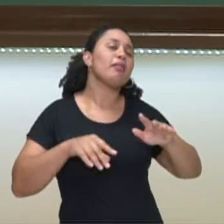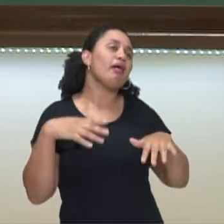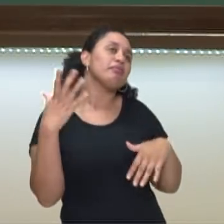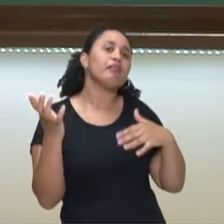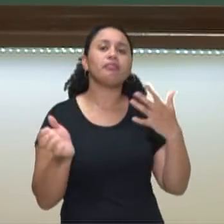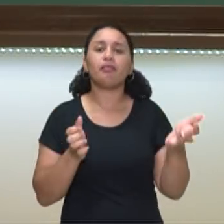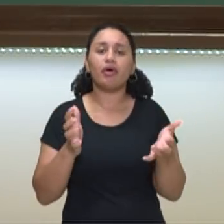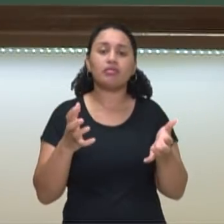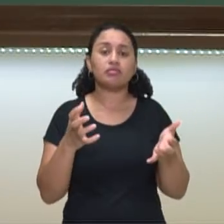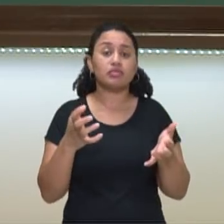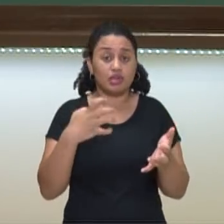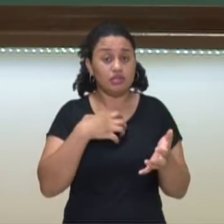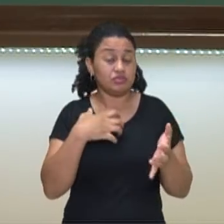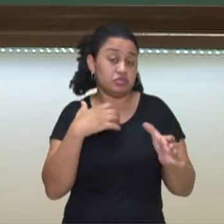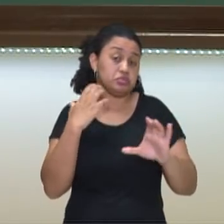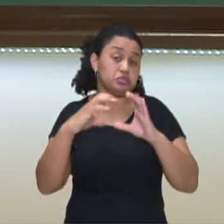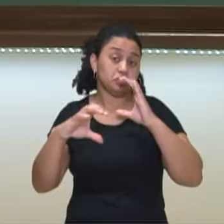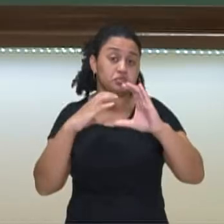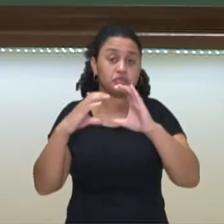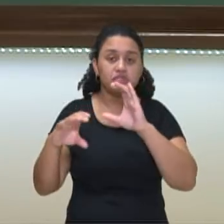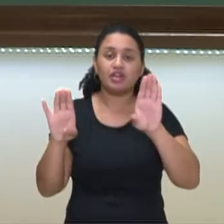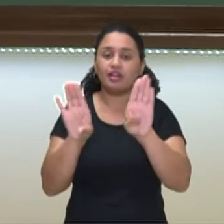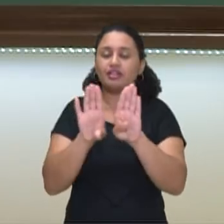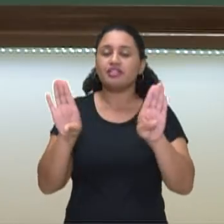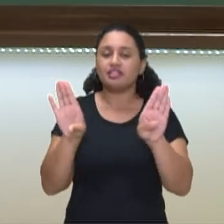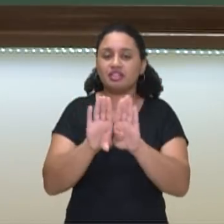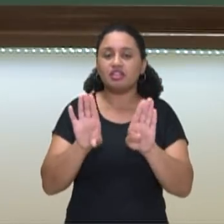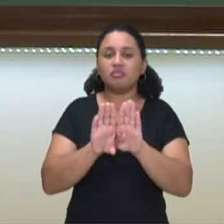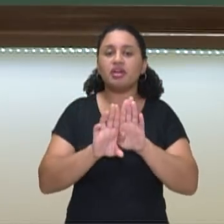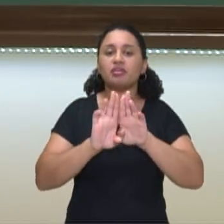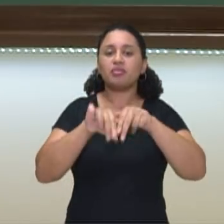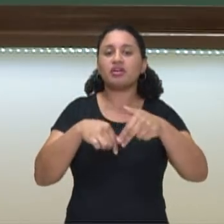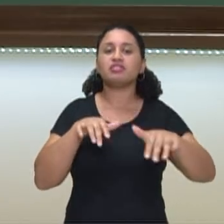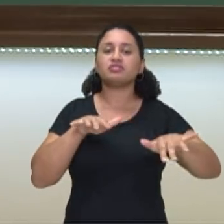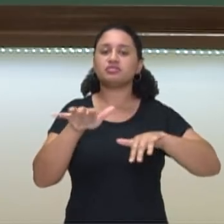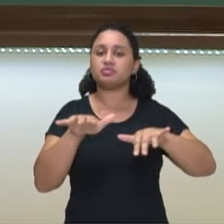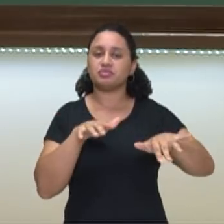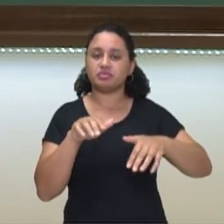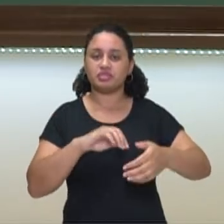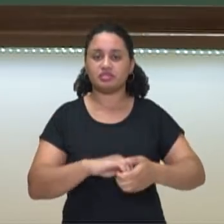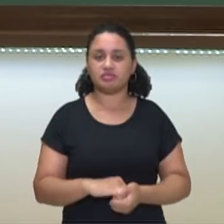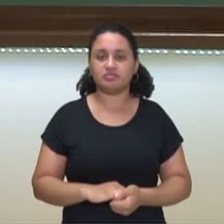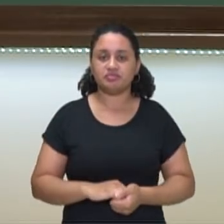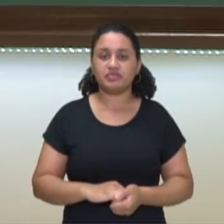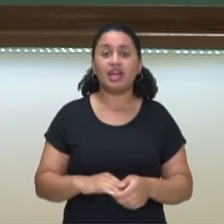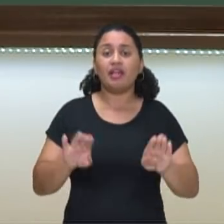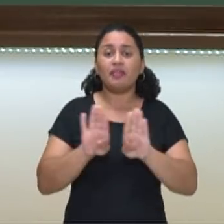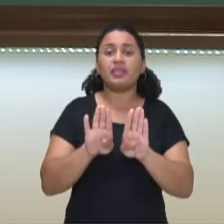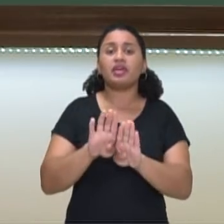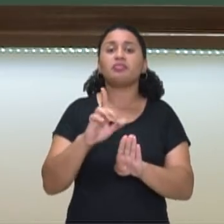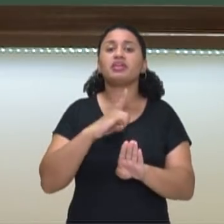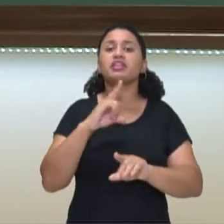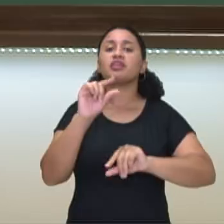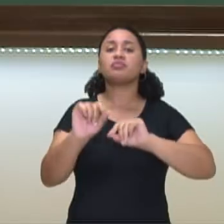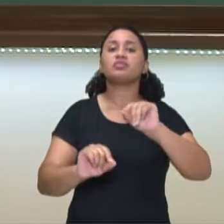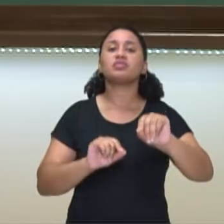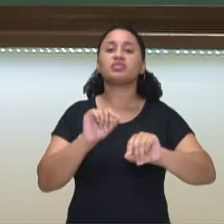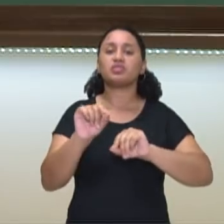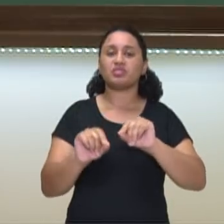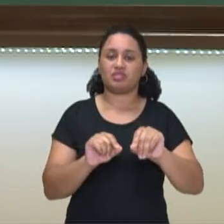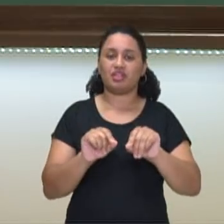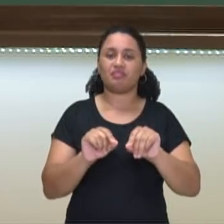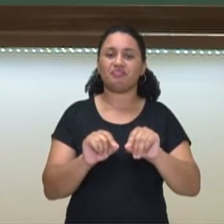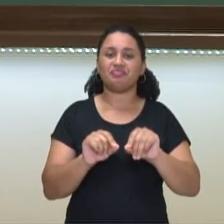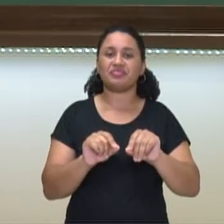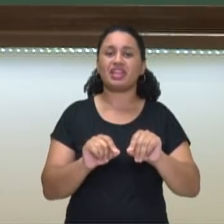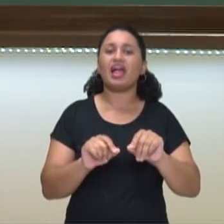é um jeito de se comunicar através dos movimentos. Temos, inclusive, né, a linguagem brasileira